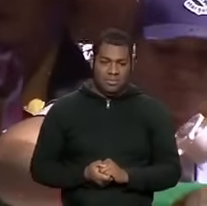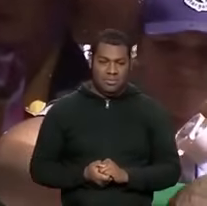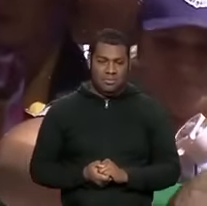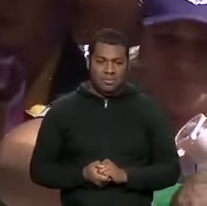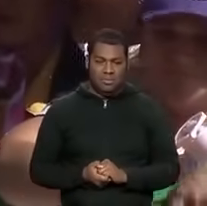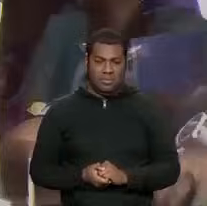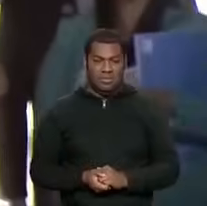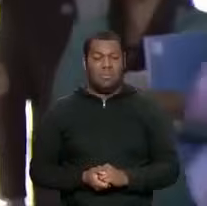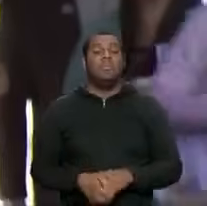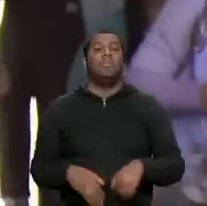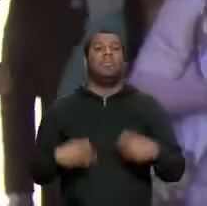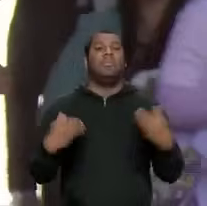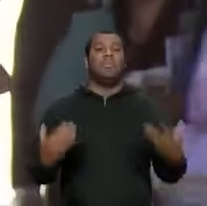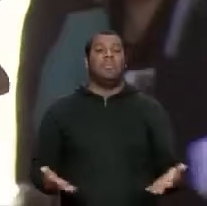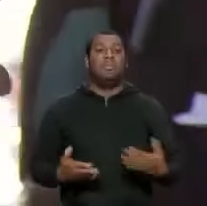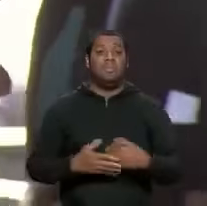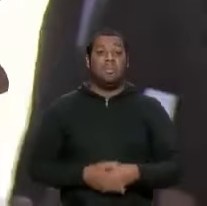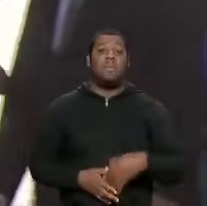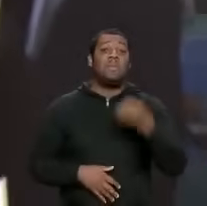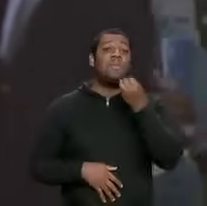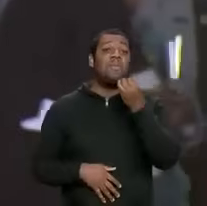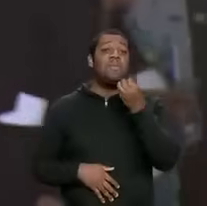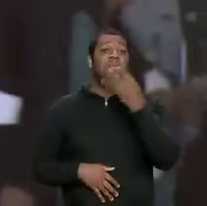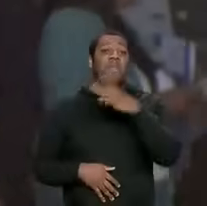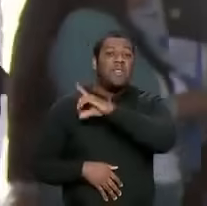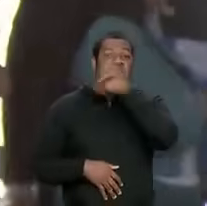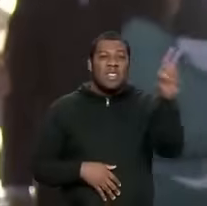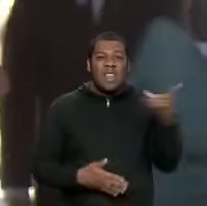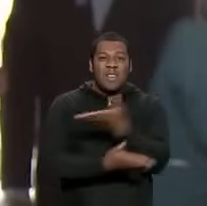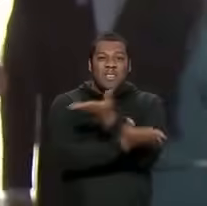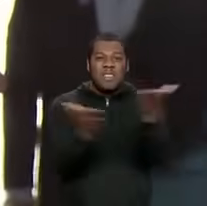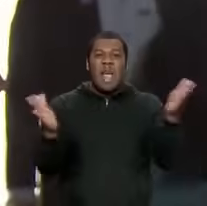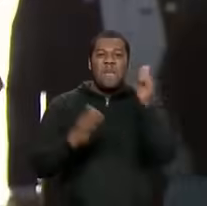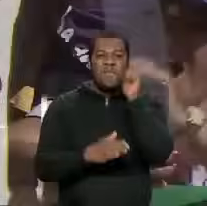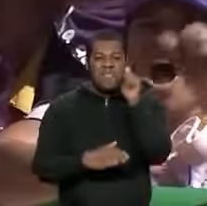vamos lá Bom dia Margaridas